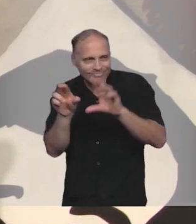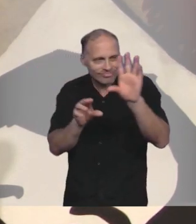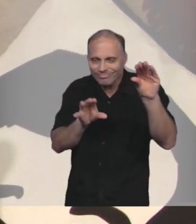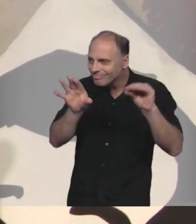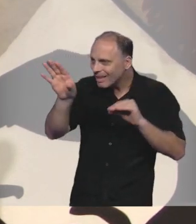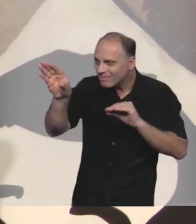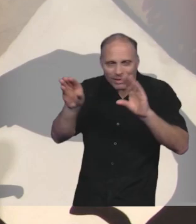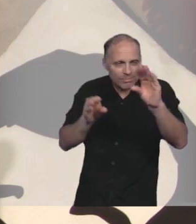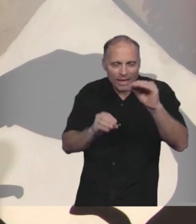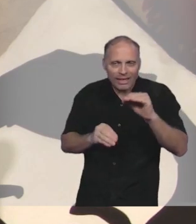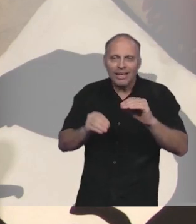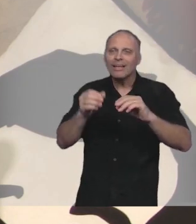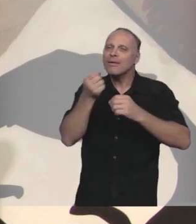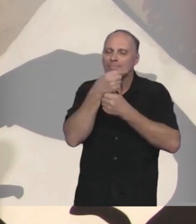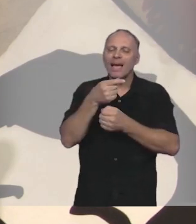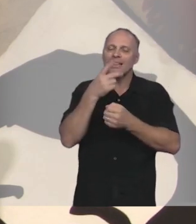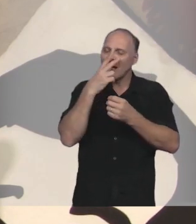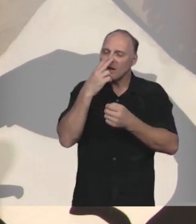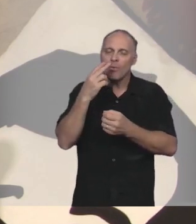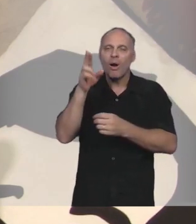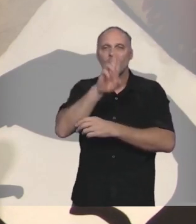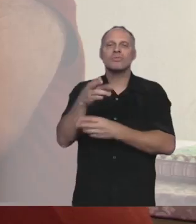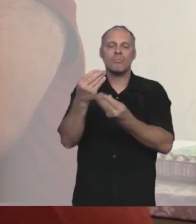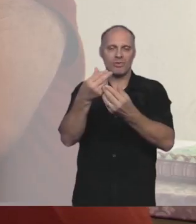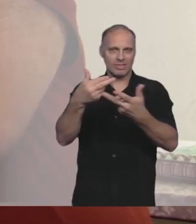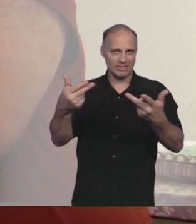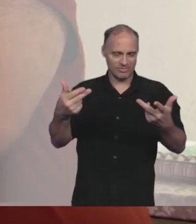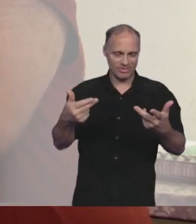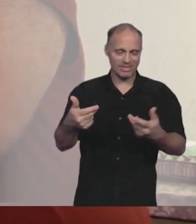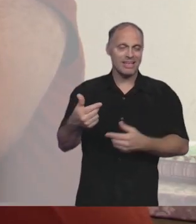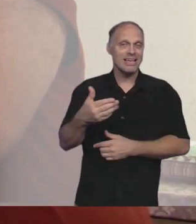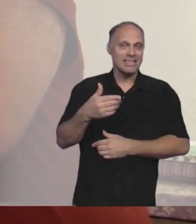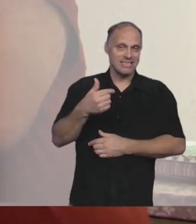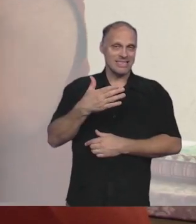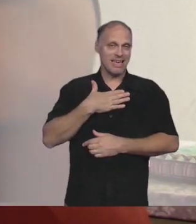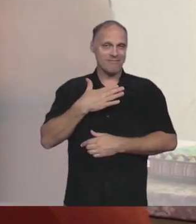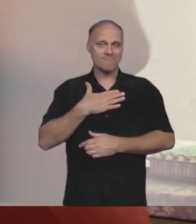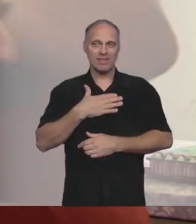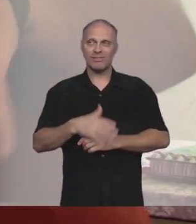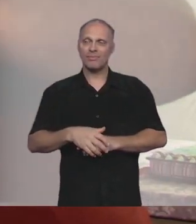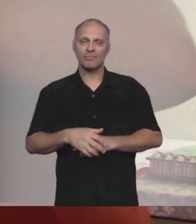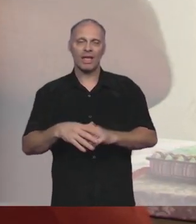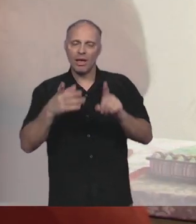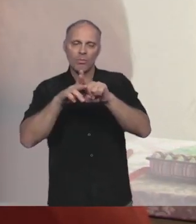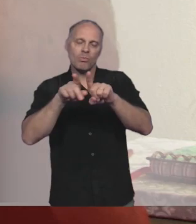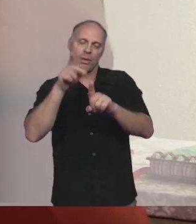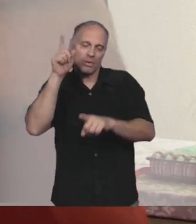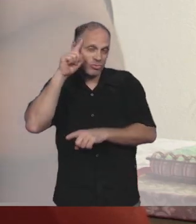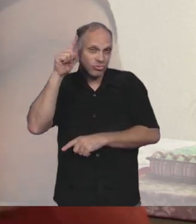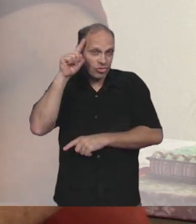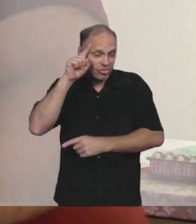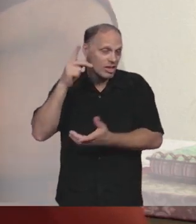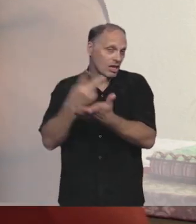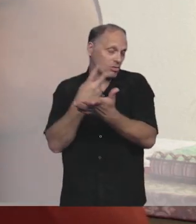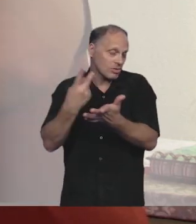é o meu método... elementos do cotidiano, sim, da vivência das pessoas. Sim. E eu estou fazendo uma